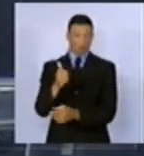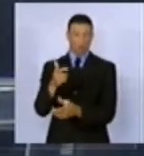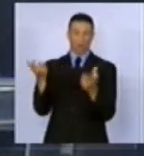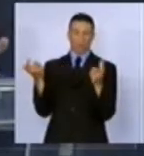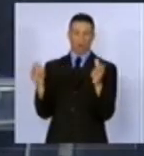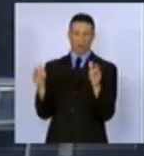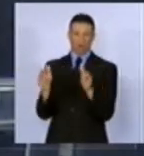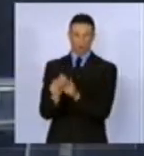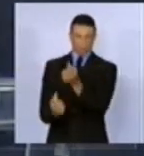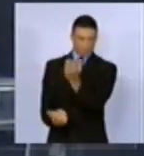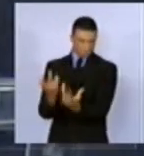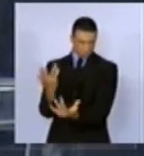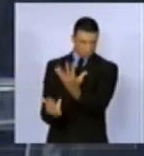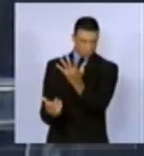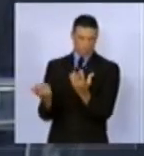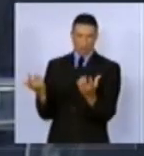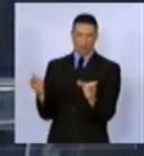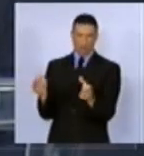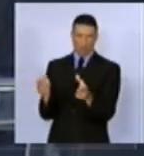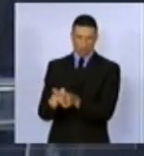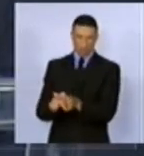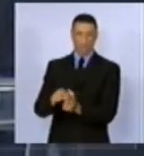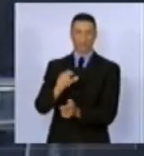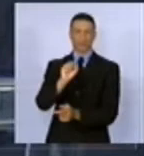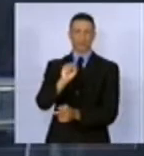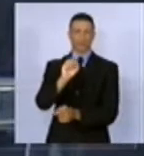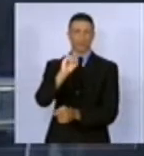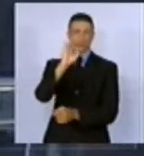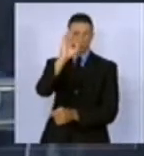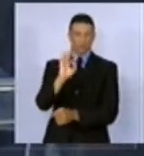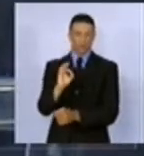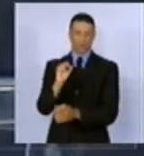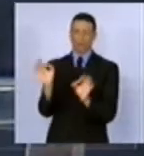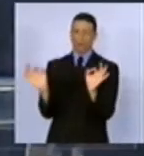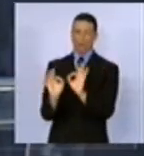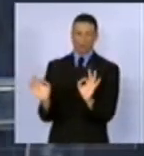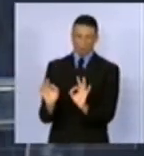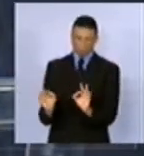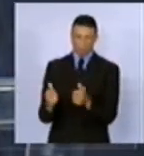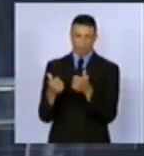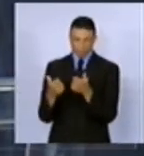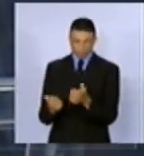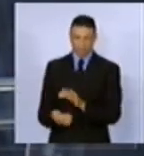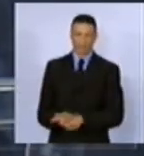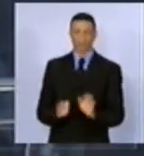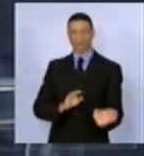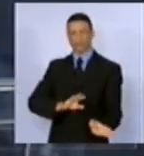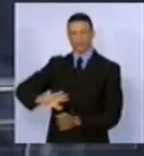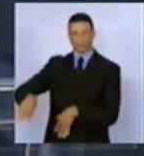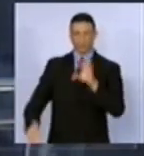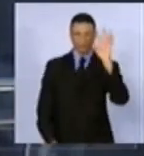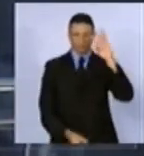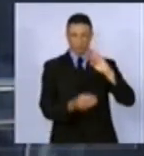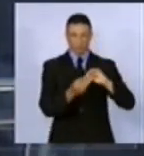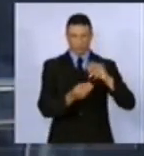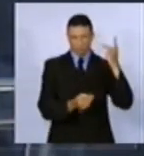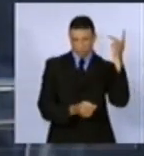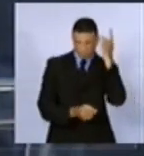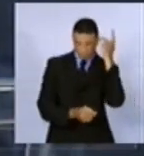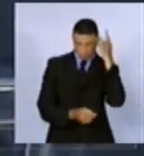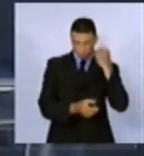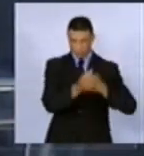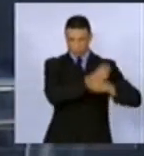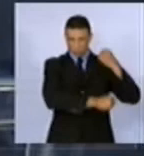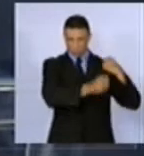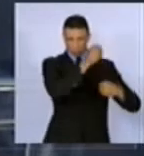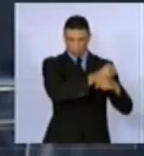cento da área de cana não tá sendo mais corrida com queima Finalmente eu gostaria que destacar então o Estado de São Paulo aqui em